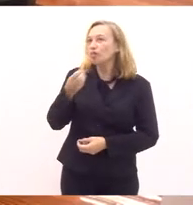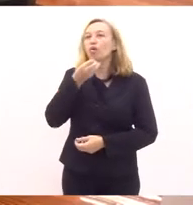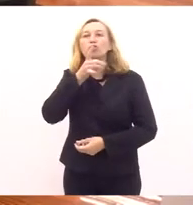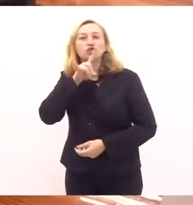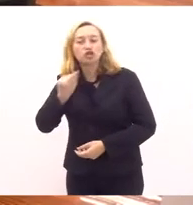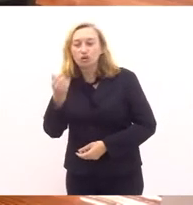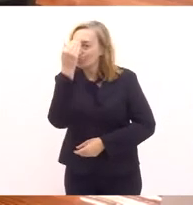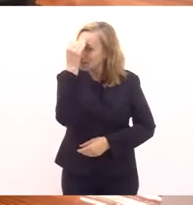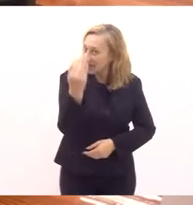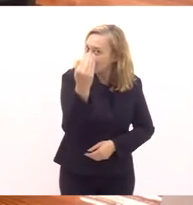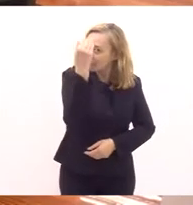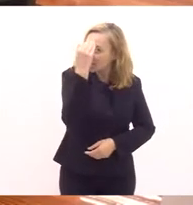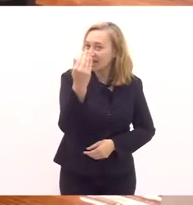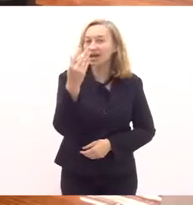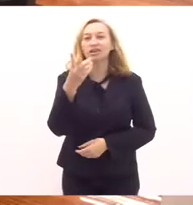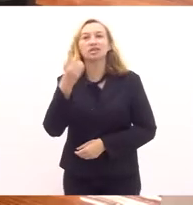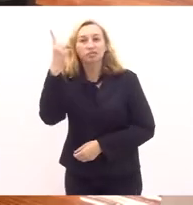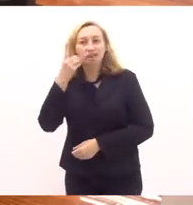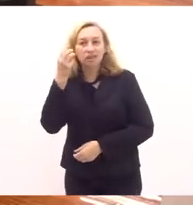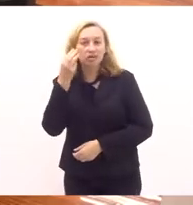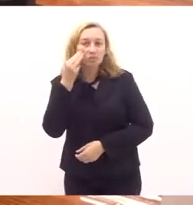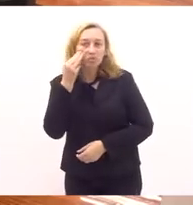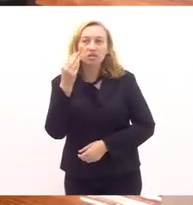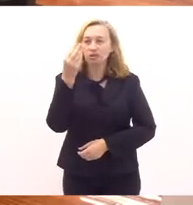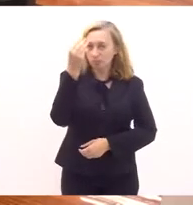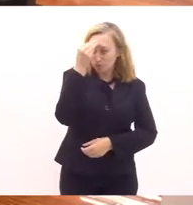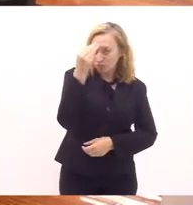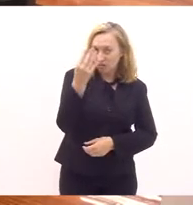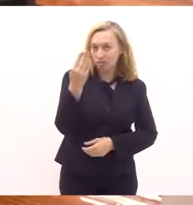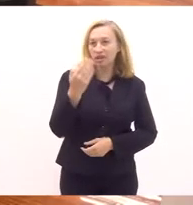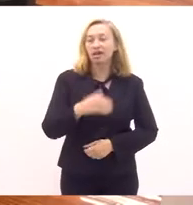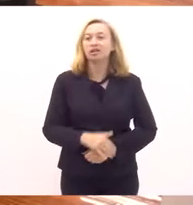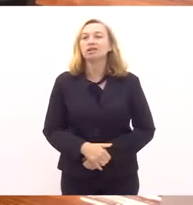Muito obrigada. Bom dia, deputada Mônica. Muito obrigada.